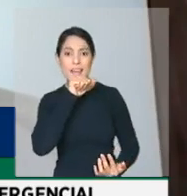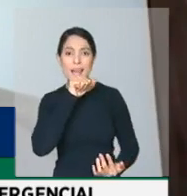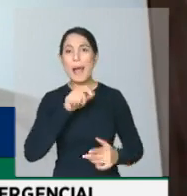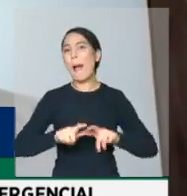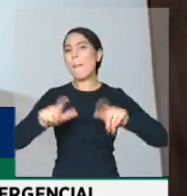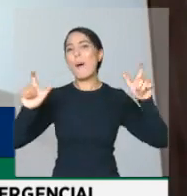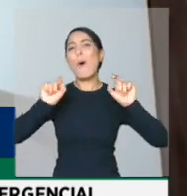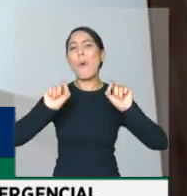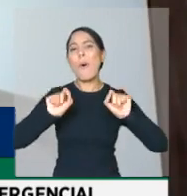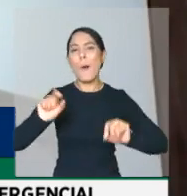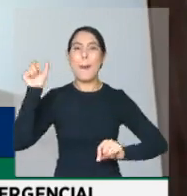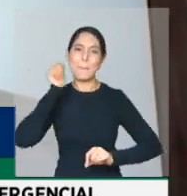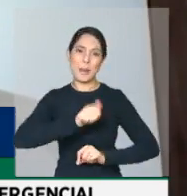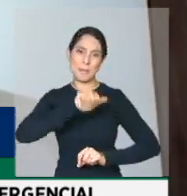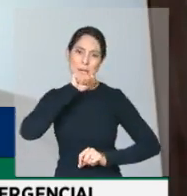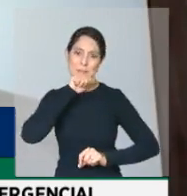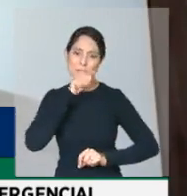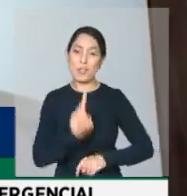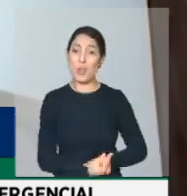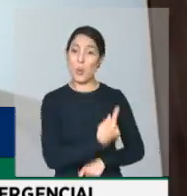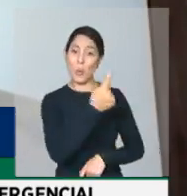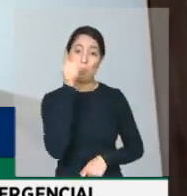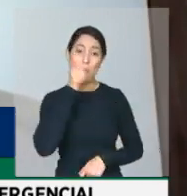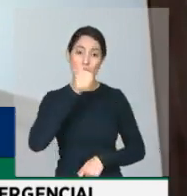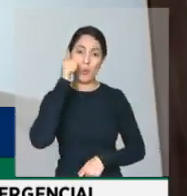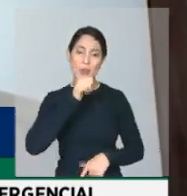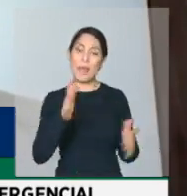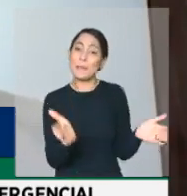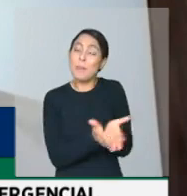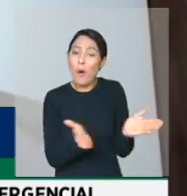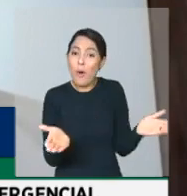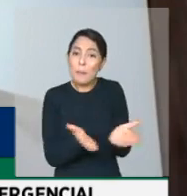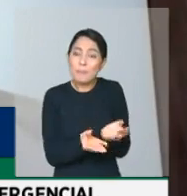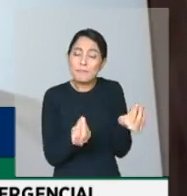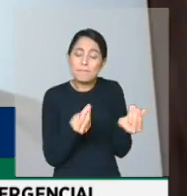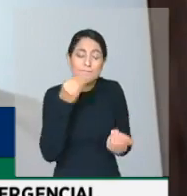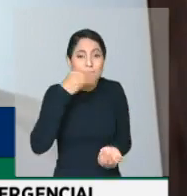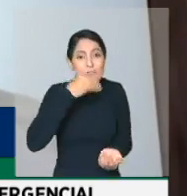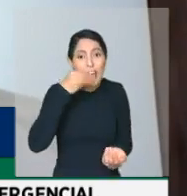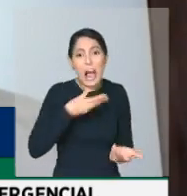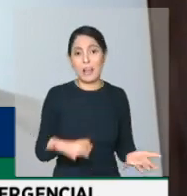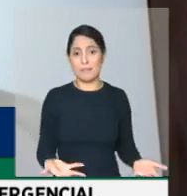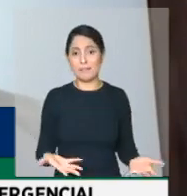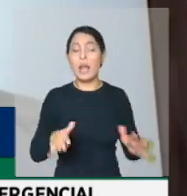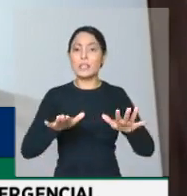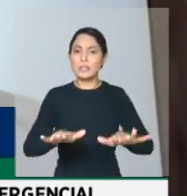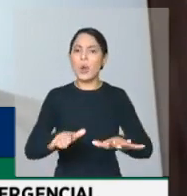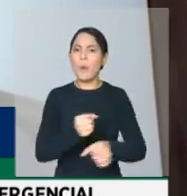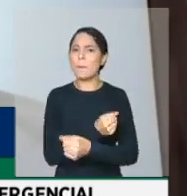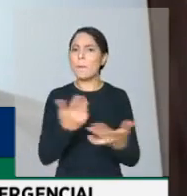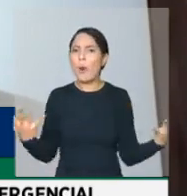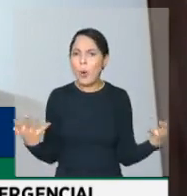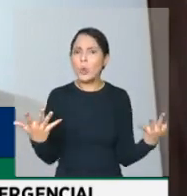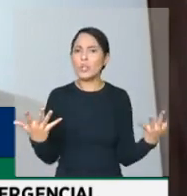vulneráveis. Pesquisas recentes demonstram que 56,9%